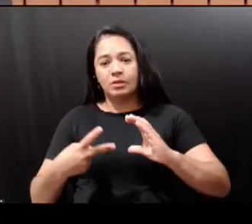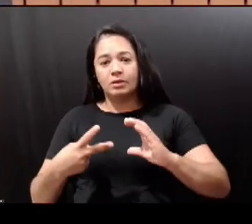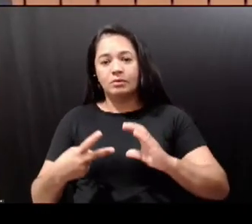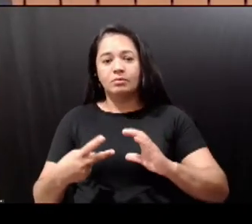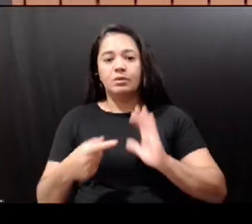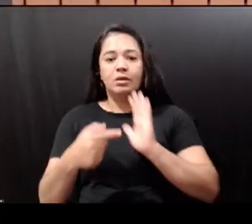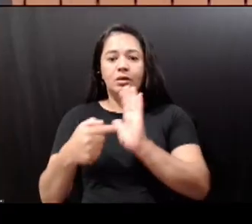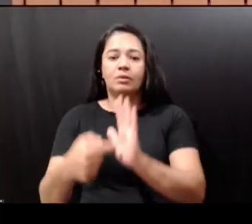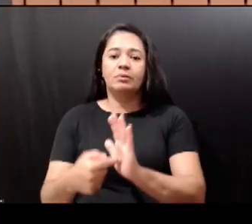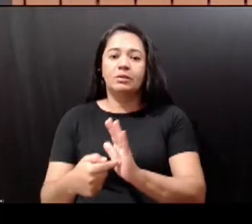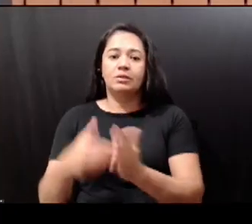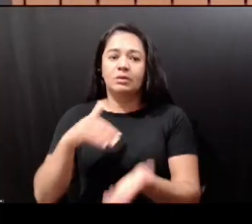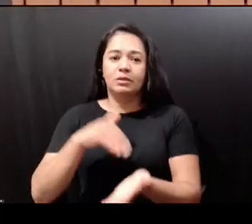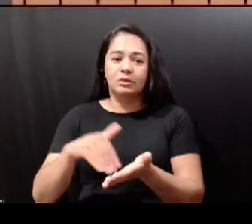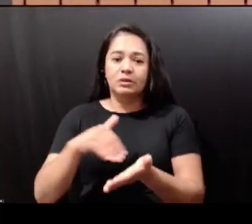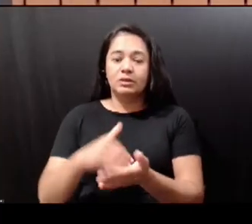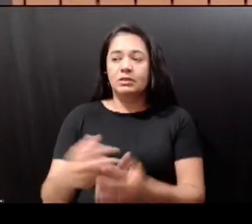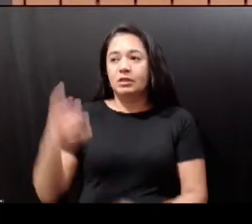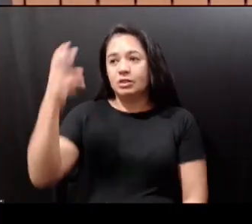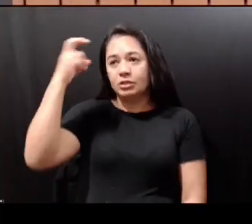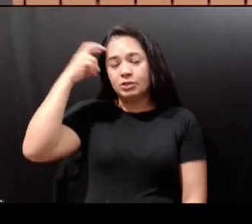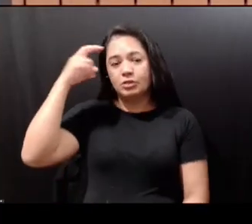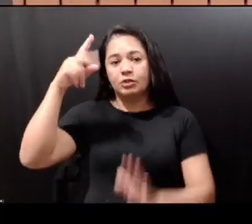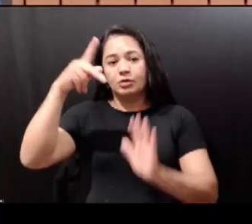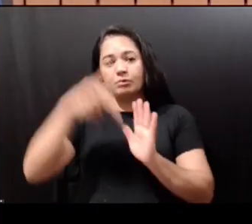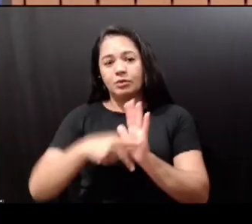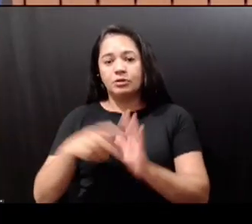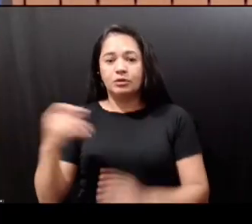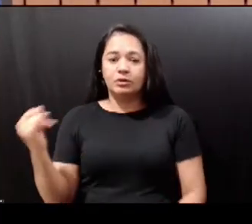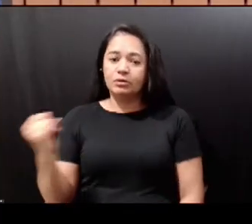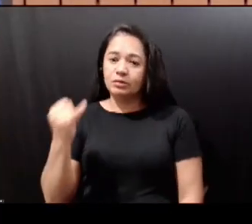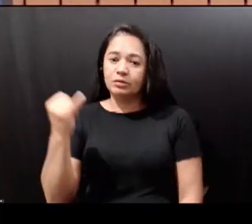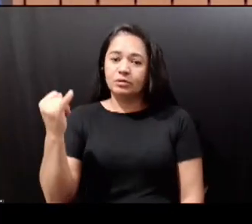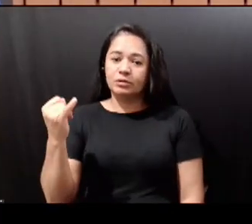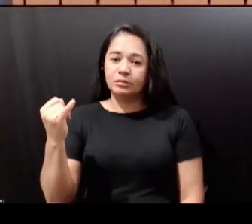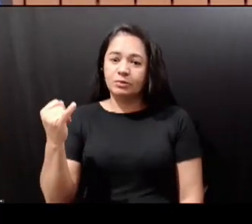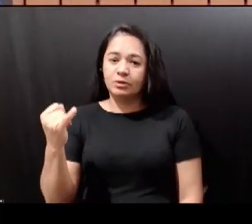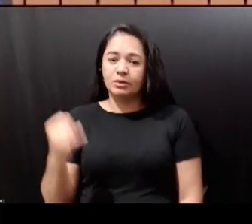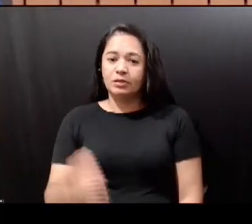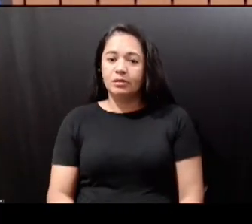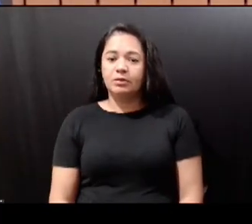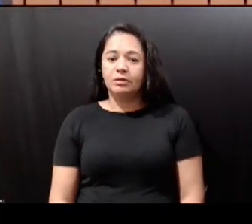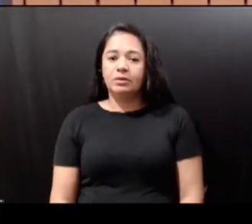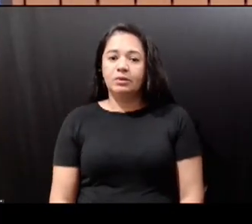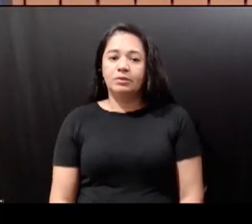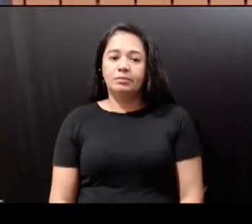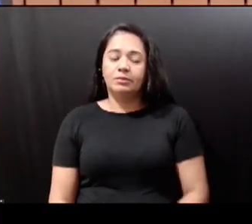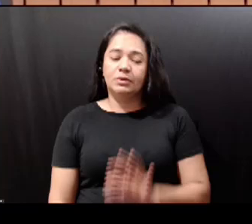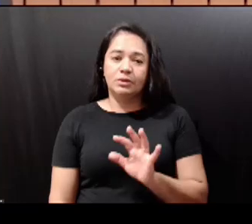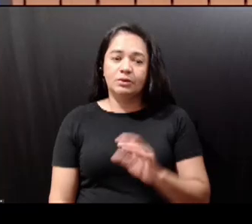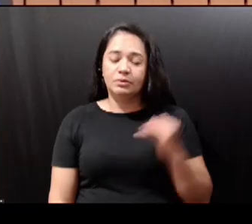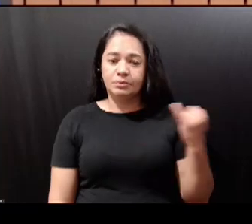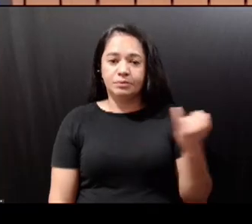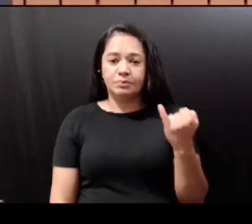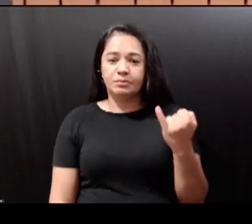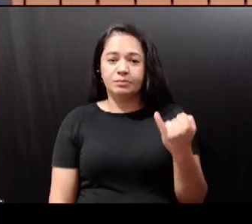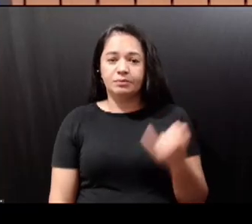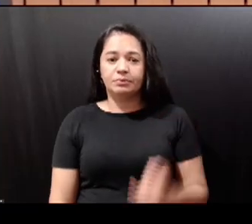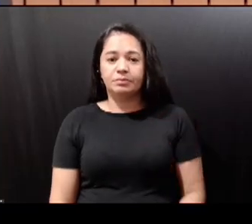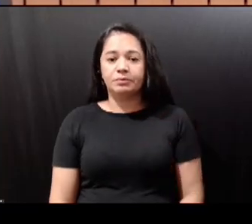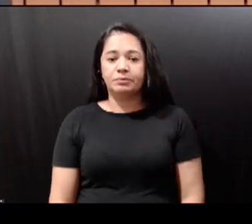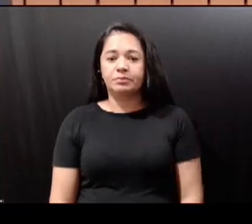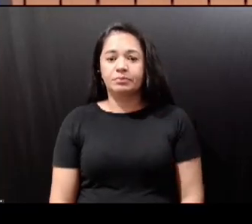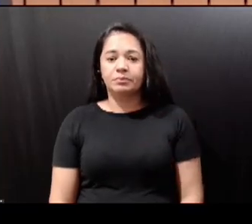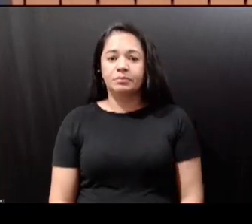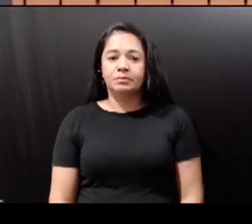Secretaria de Cultura projetos importantes e debater esses projetos. Eu falo que isso é importante, eles têm uma voz ali dentro, aqui,